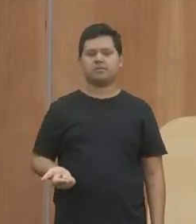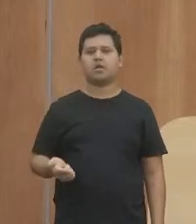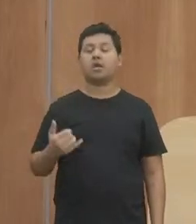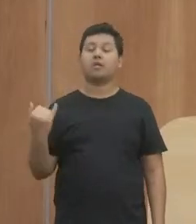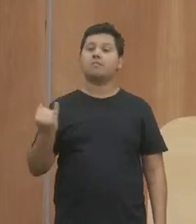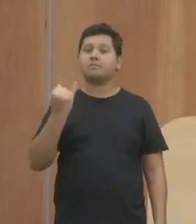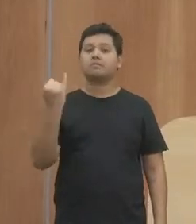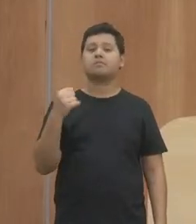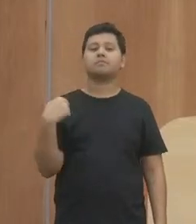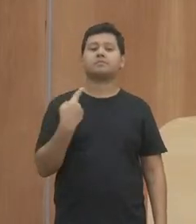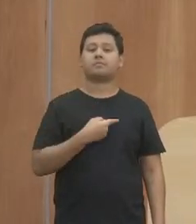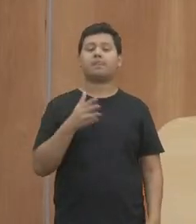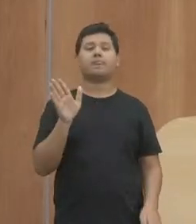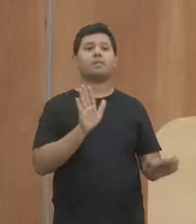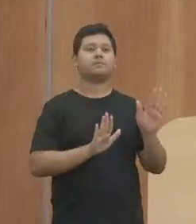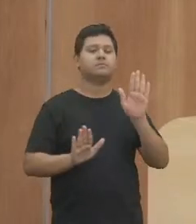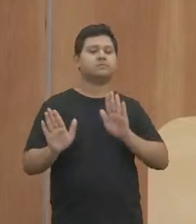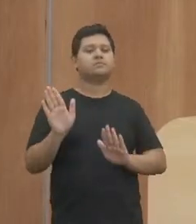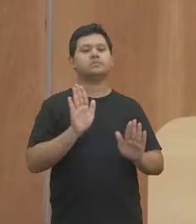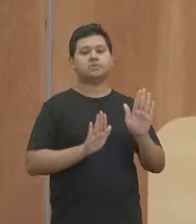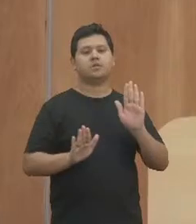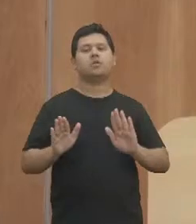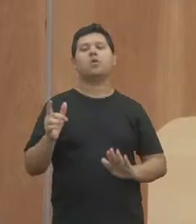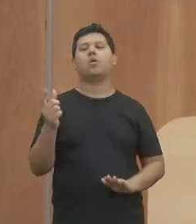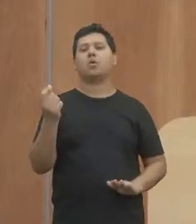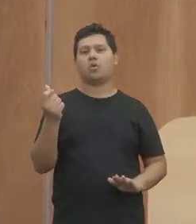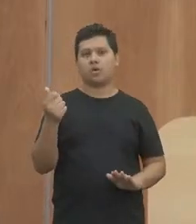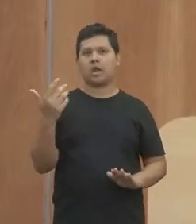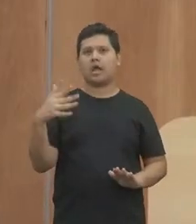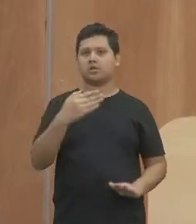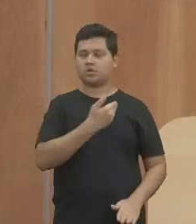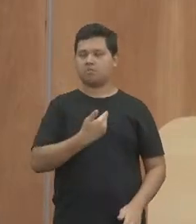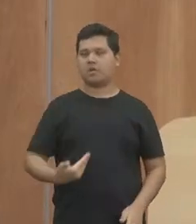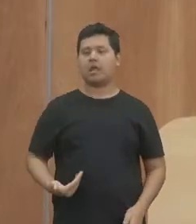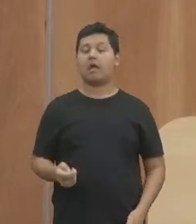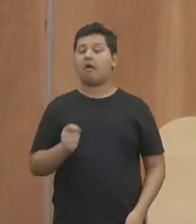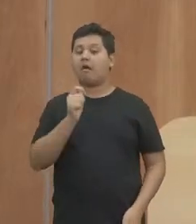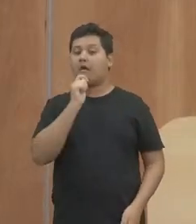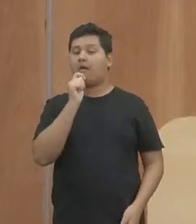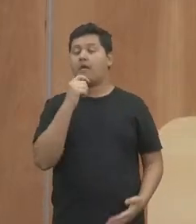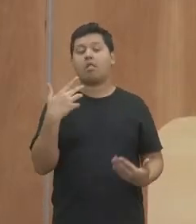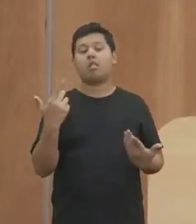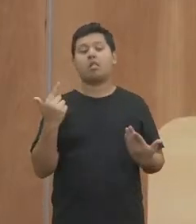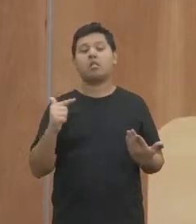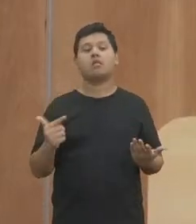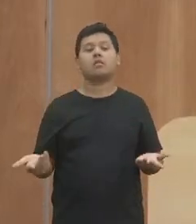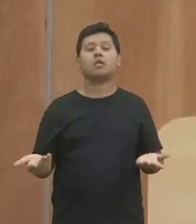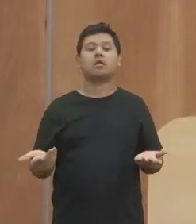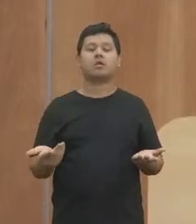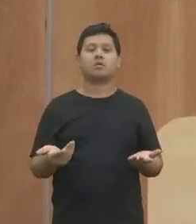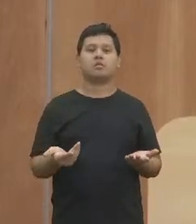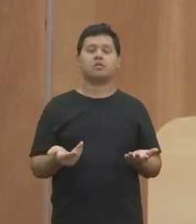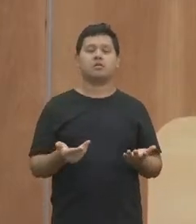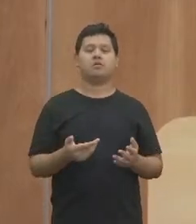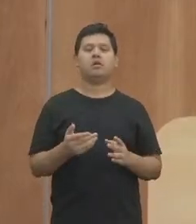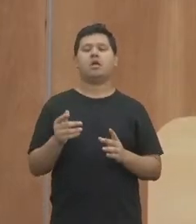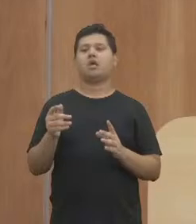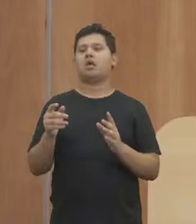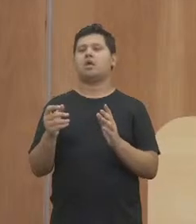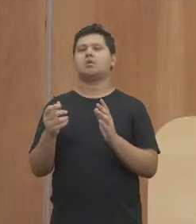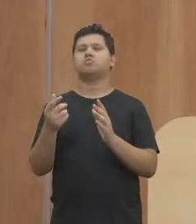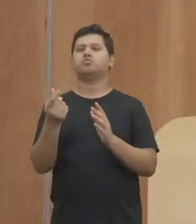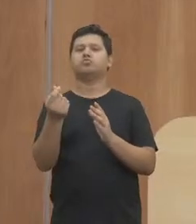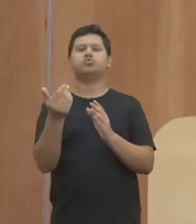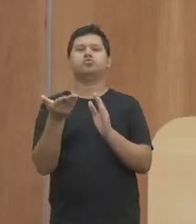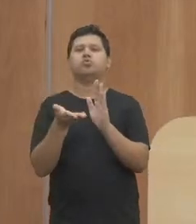importante que a gente tome mais cuidado com os gastos públicos, ainda que não exista uma dotação adicional, ainda que não